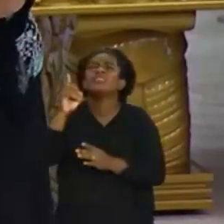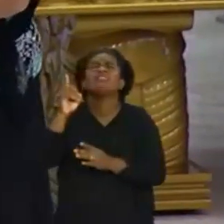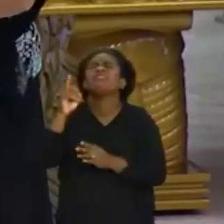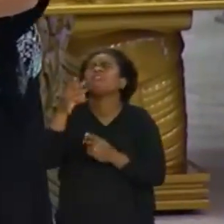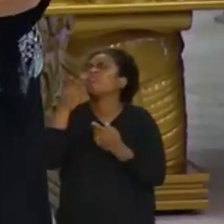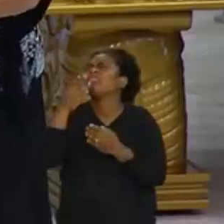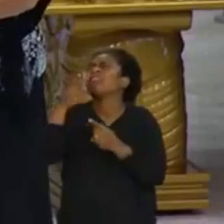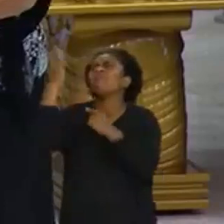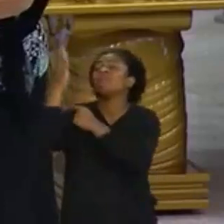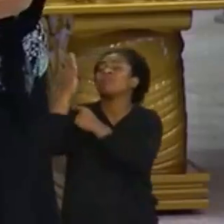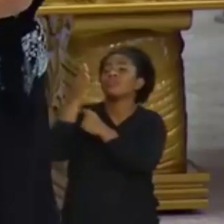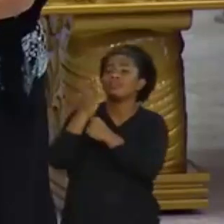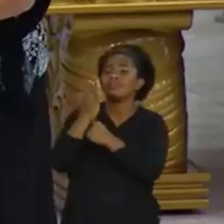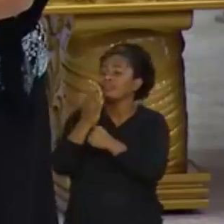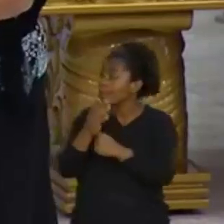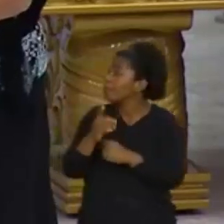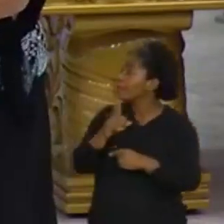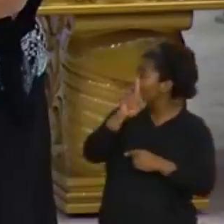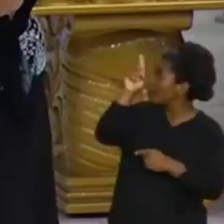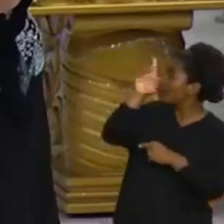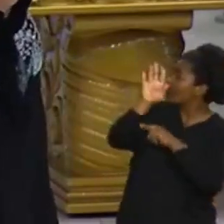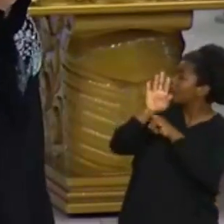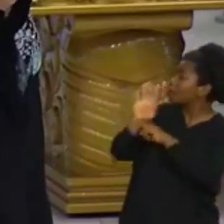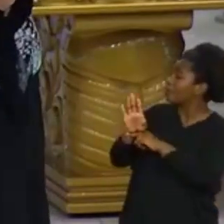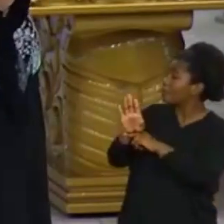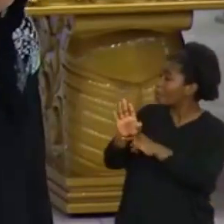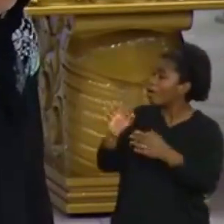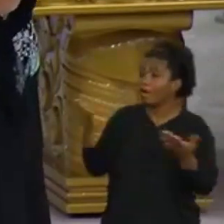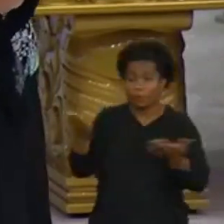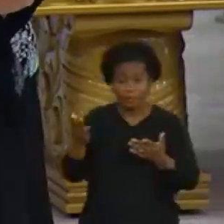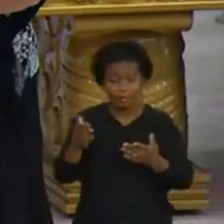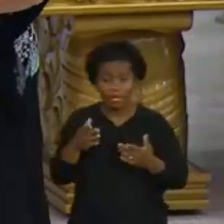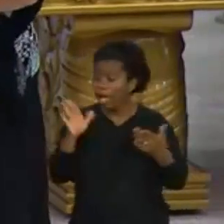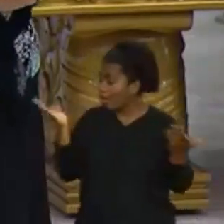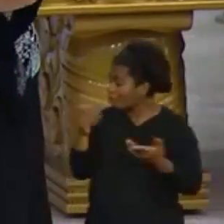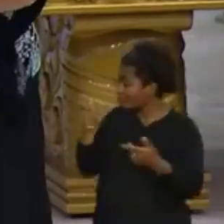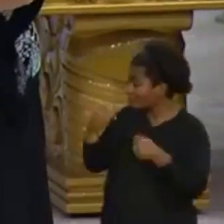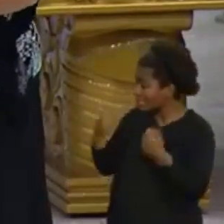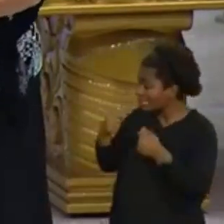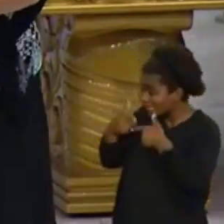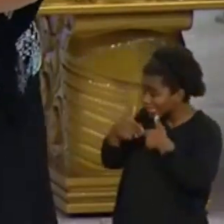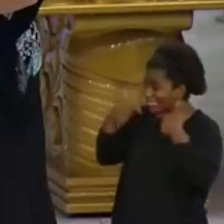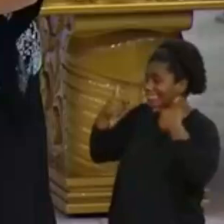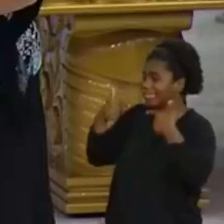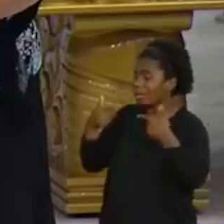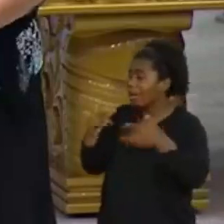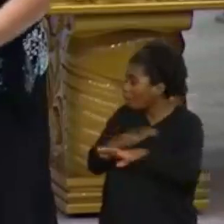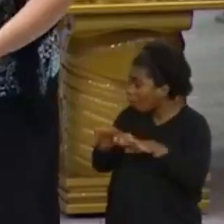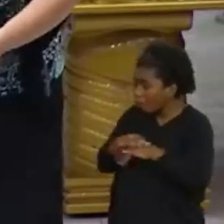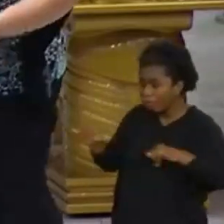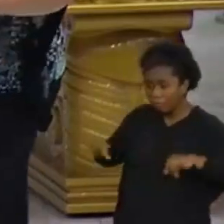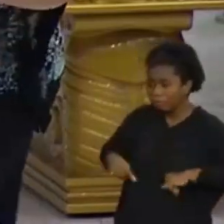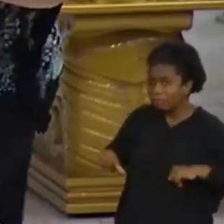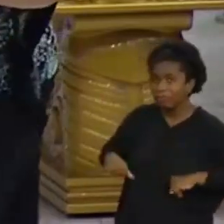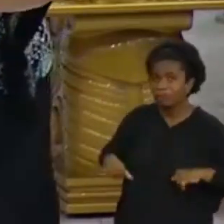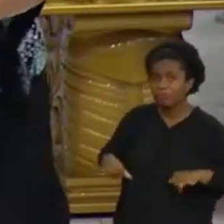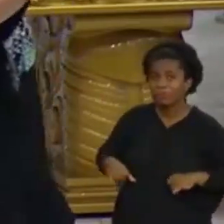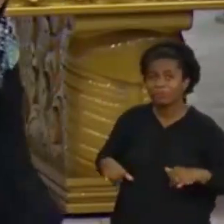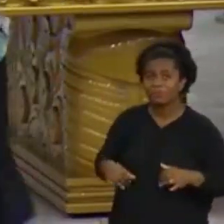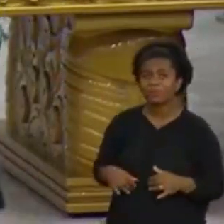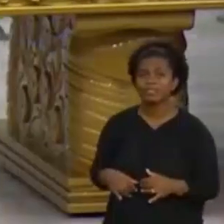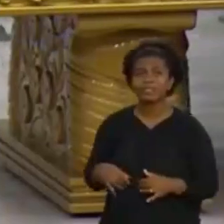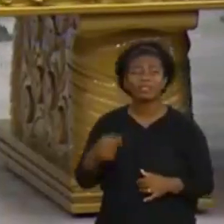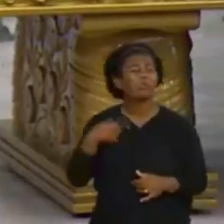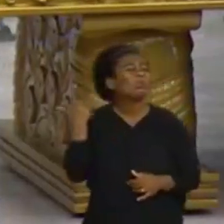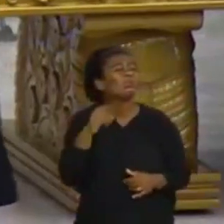ajude. Ele te ajudou. Me ajudou. Agora só tem que sorrir. Acabou, acabou o sofrimento. Acabou o sofrimento.